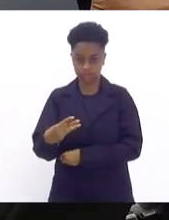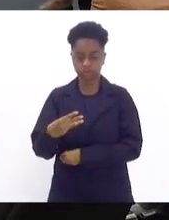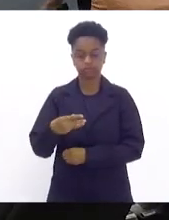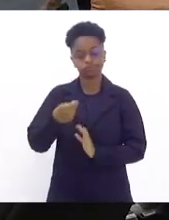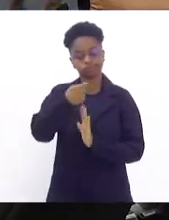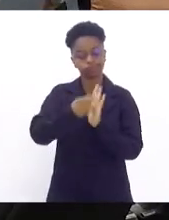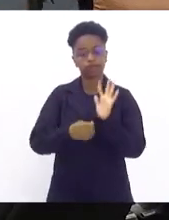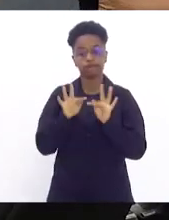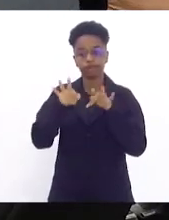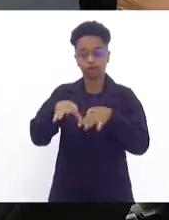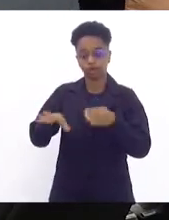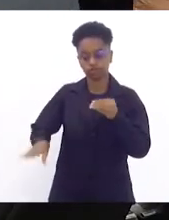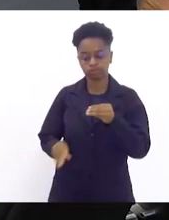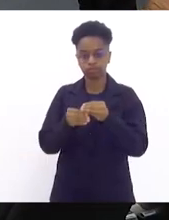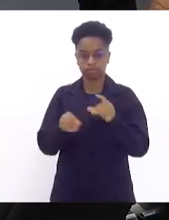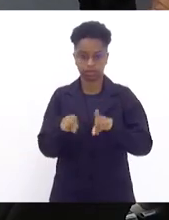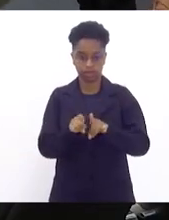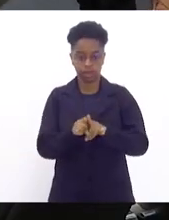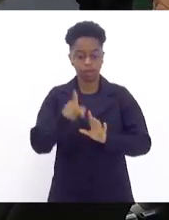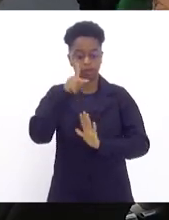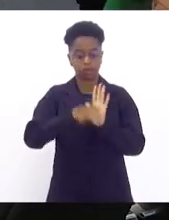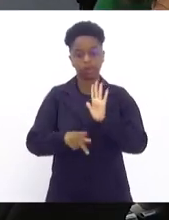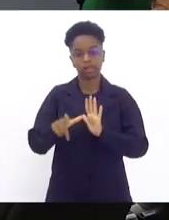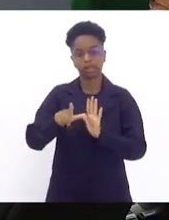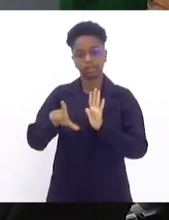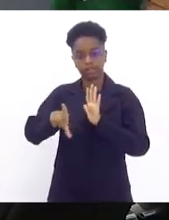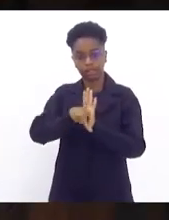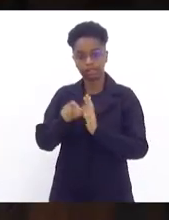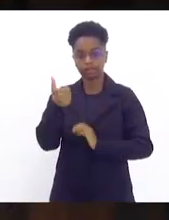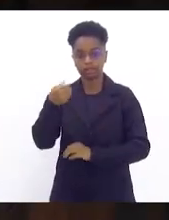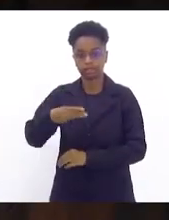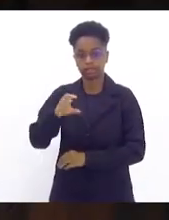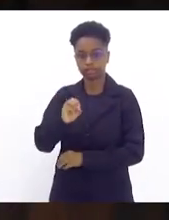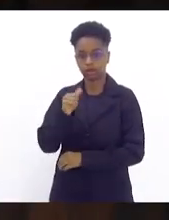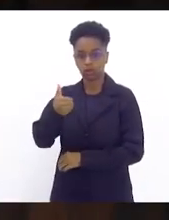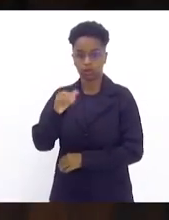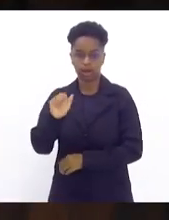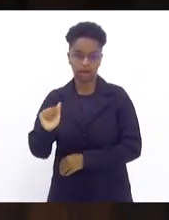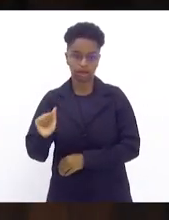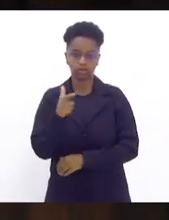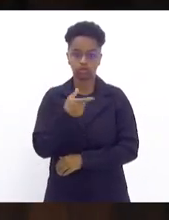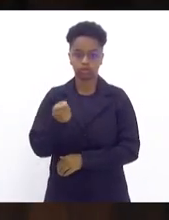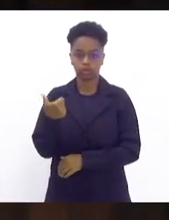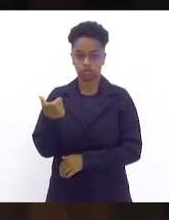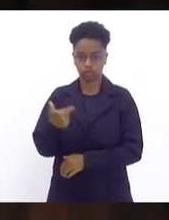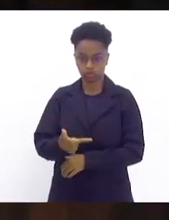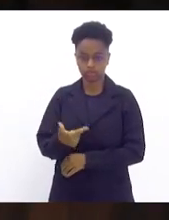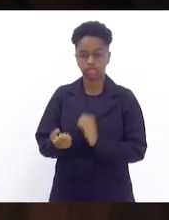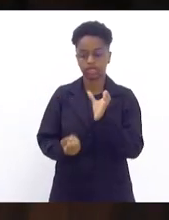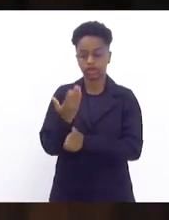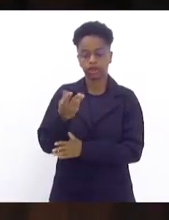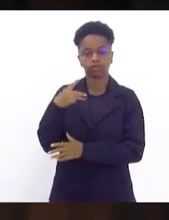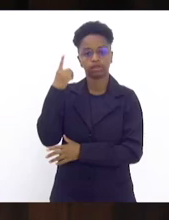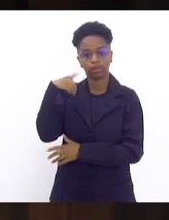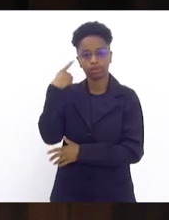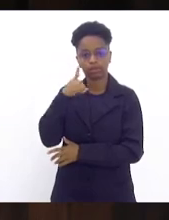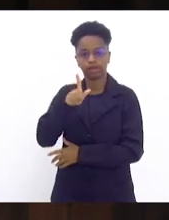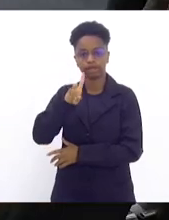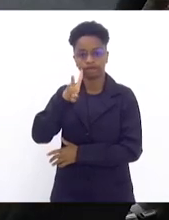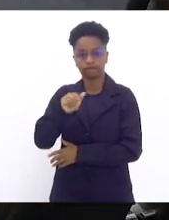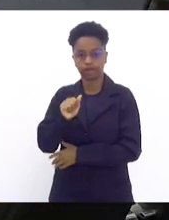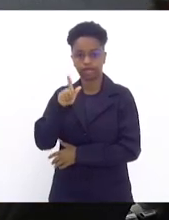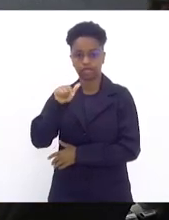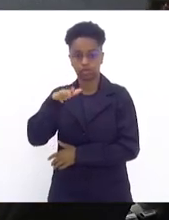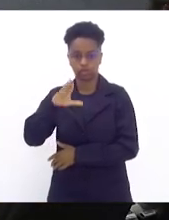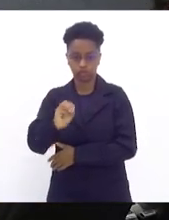final assim emendada. Projeto de lei 1301-A de 2012, de autoria do deputado Vaguinho, que assegura o